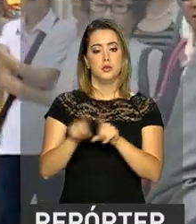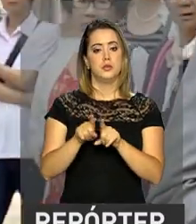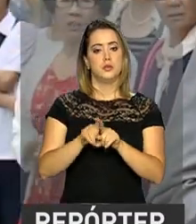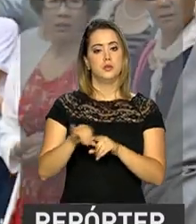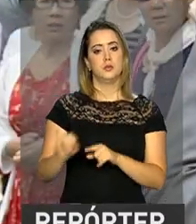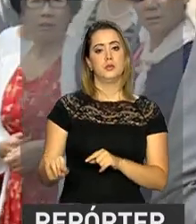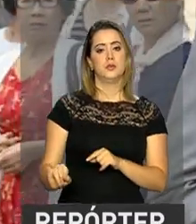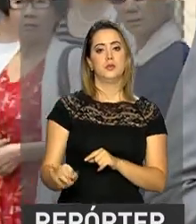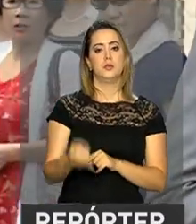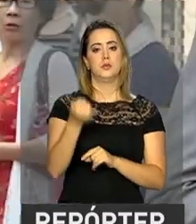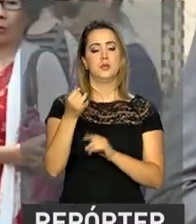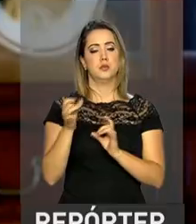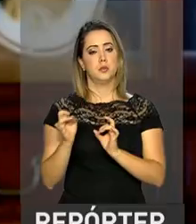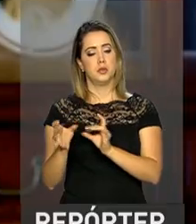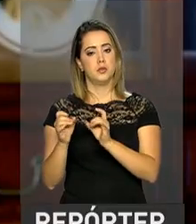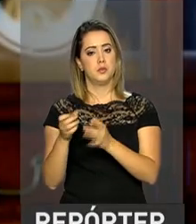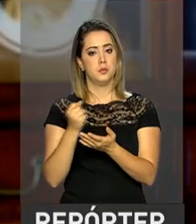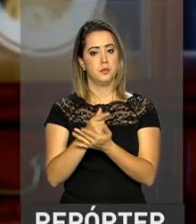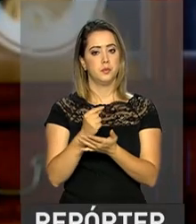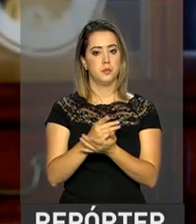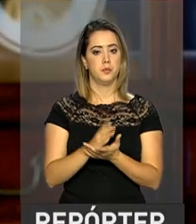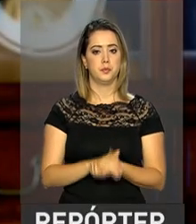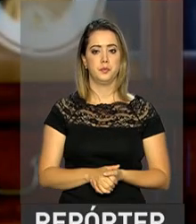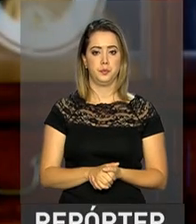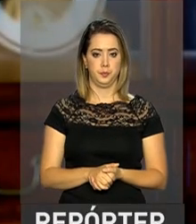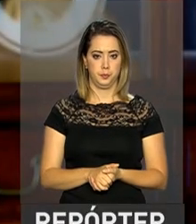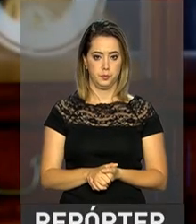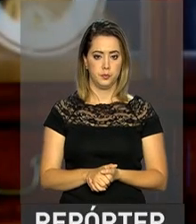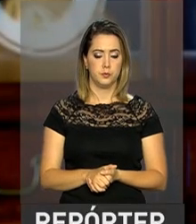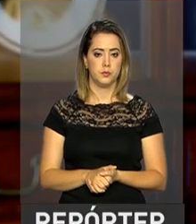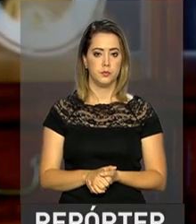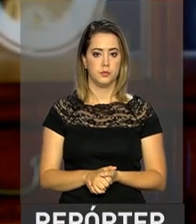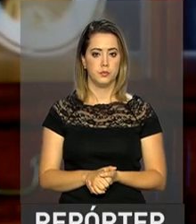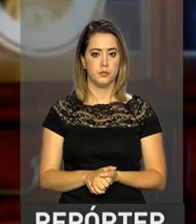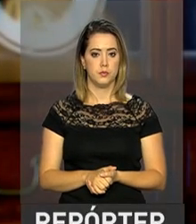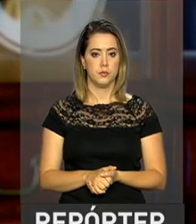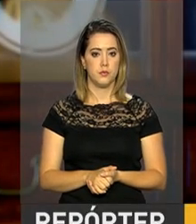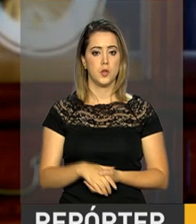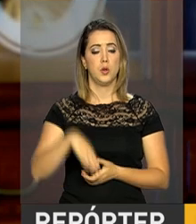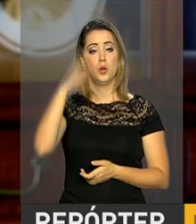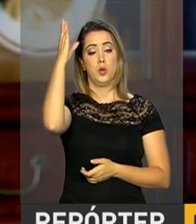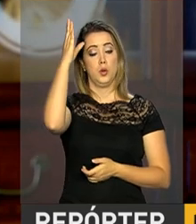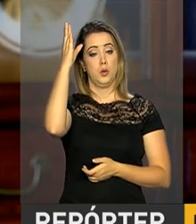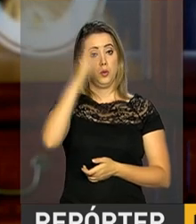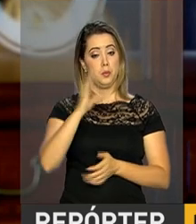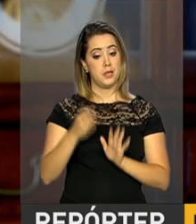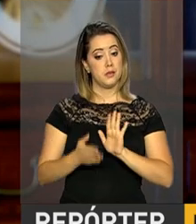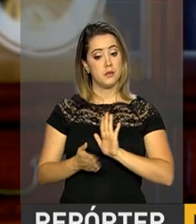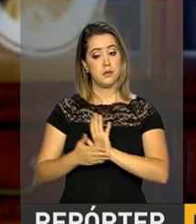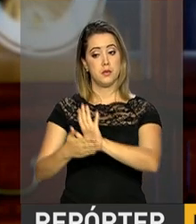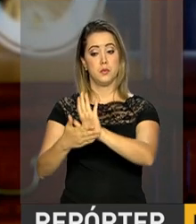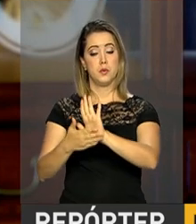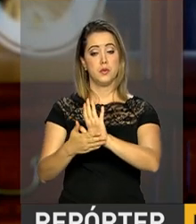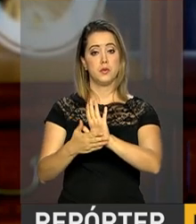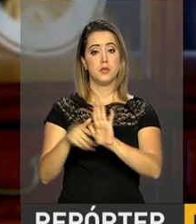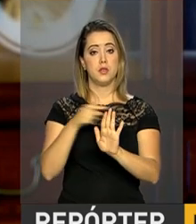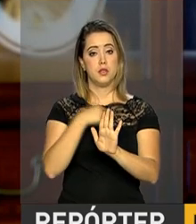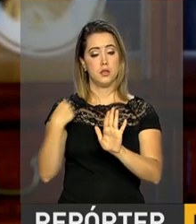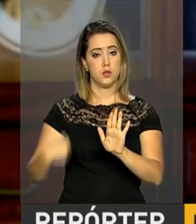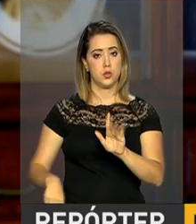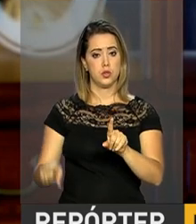as oportunidades de negócios. Que país o presidente Michel Temer vai apresentar aos chineses na sua visita? Um país